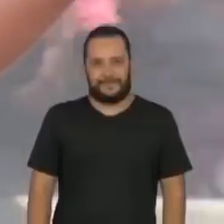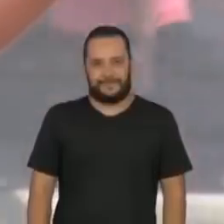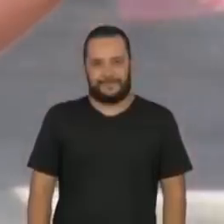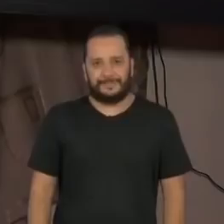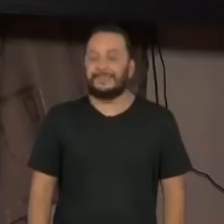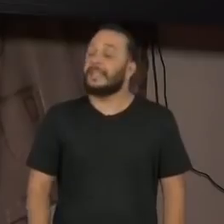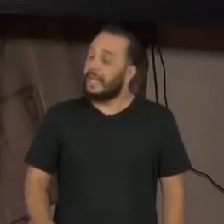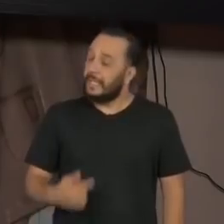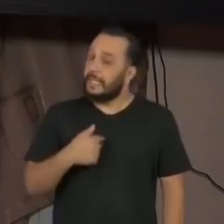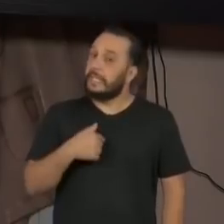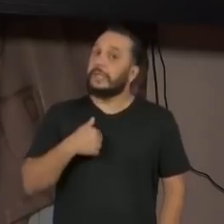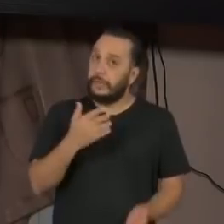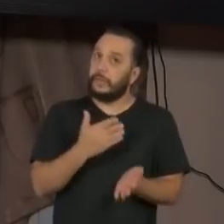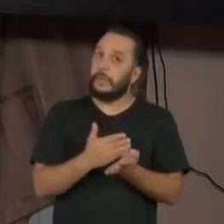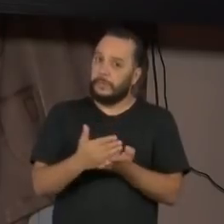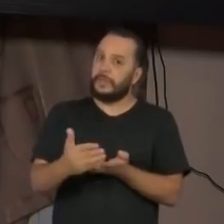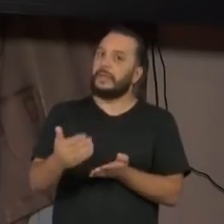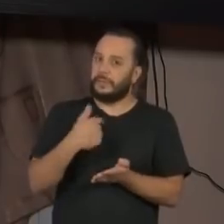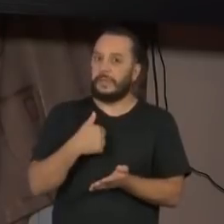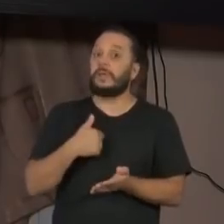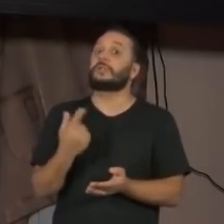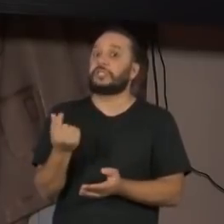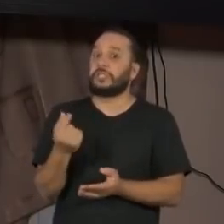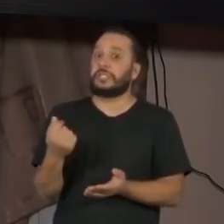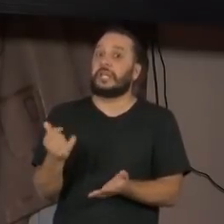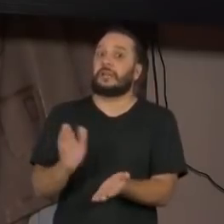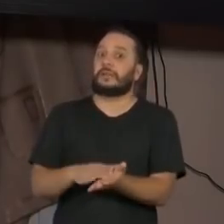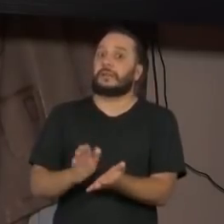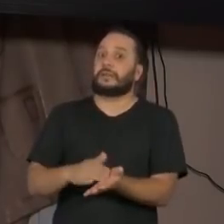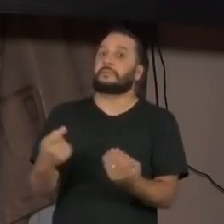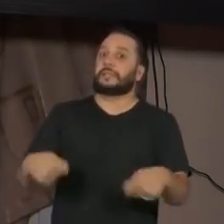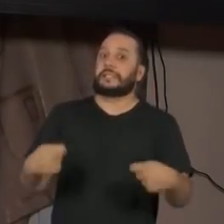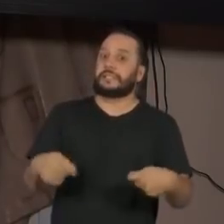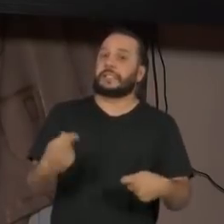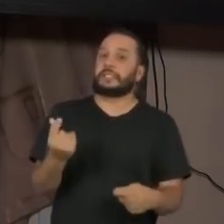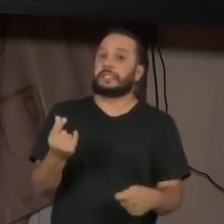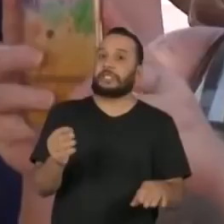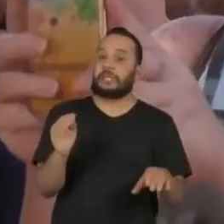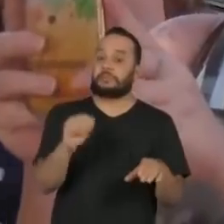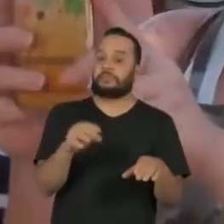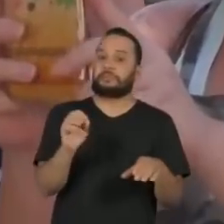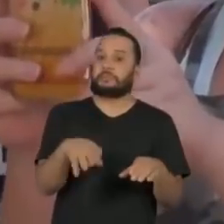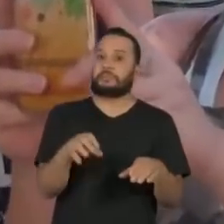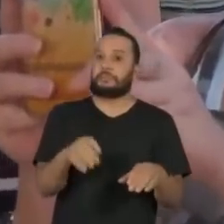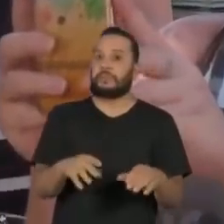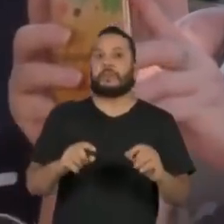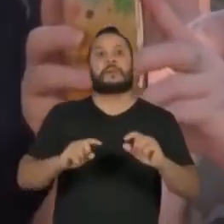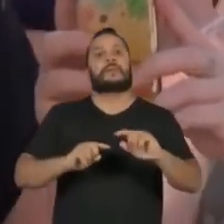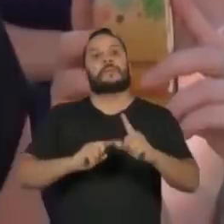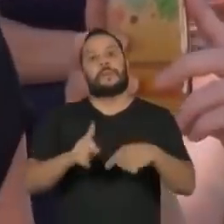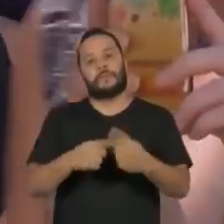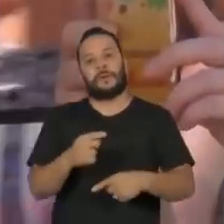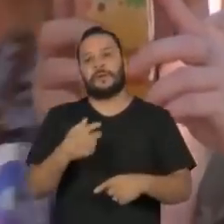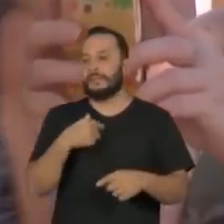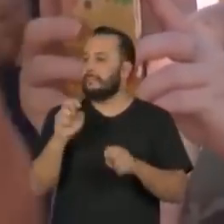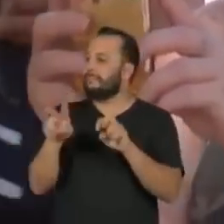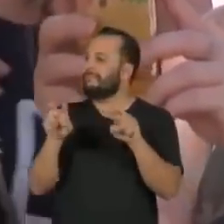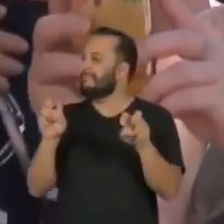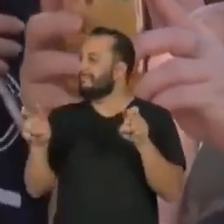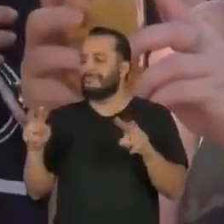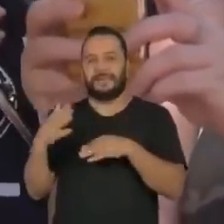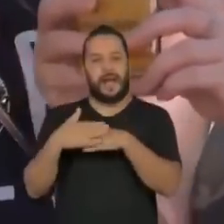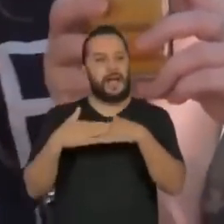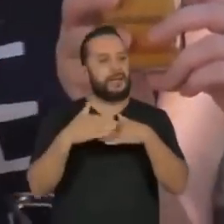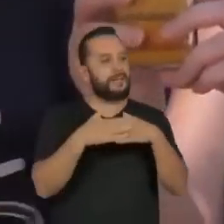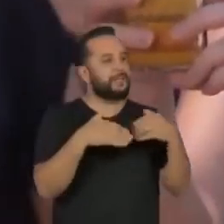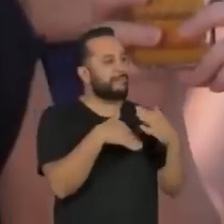A princípio fui por dinheiro, porque eu queria muito o dinheiro, minha independência financeira. Mas depois eu vi, depois de um tempo recebendo o carinho